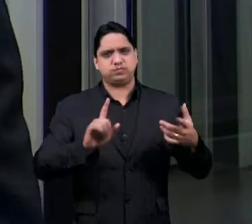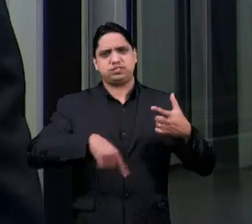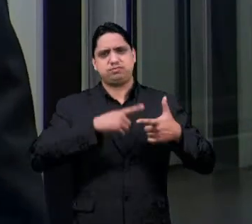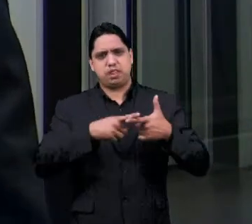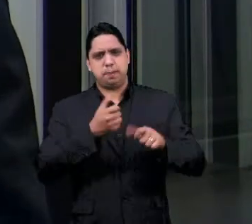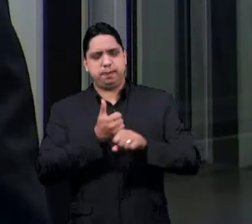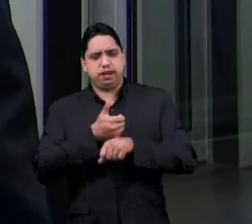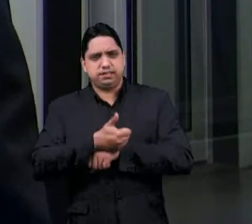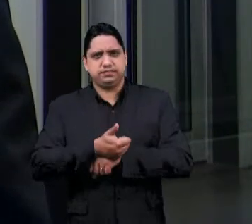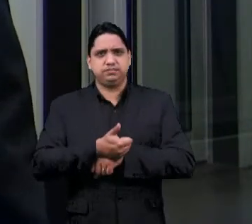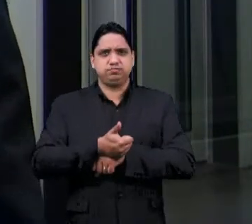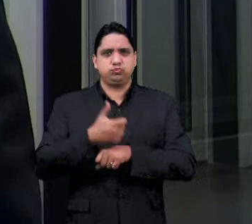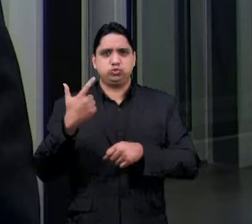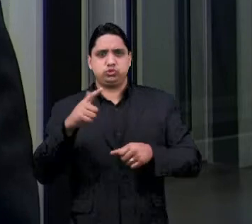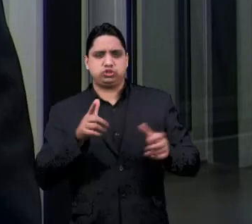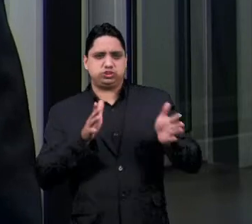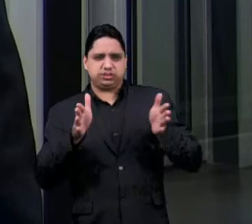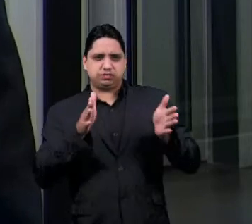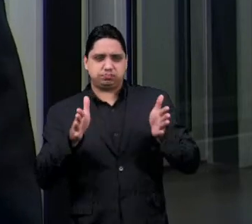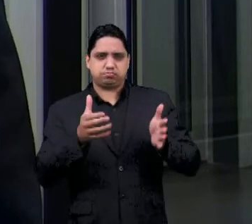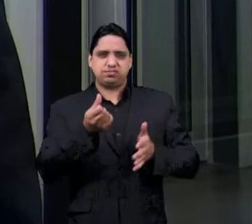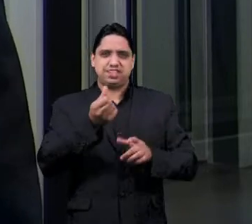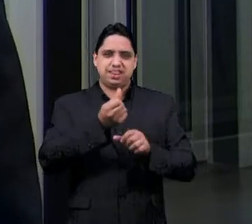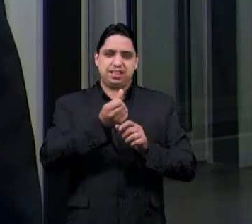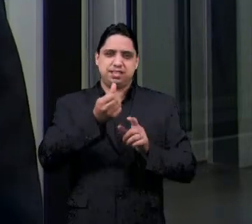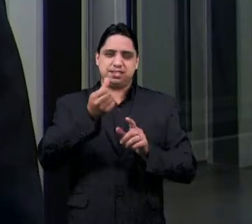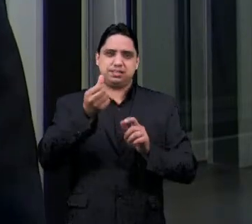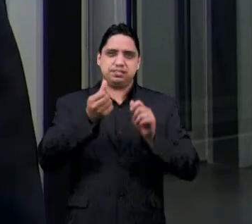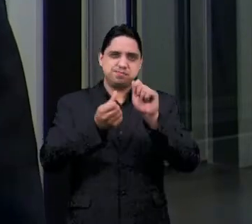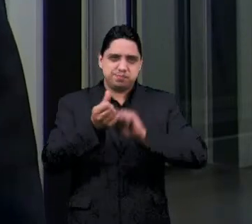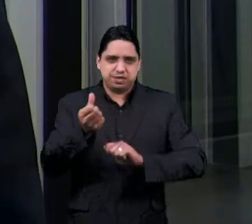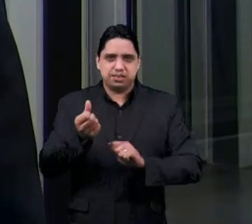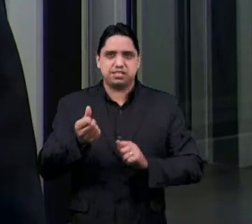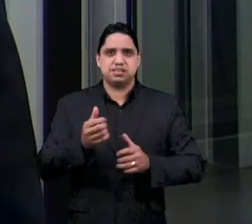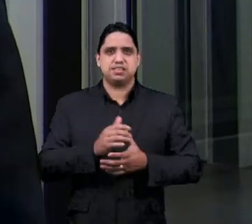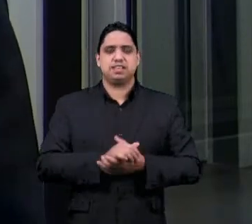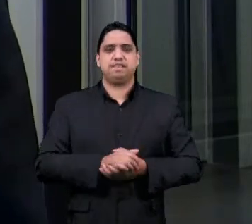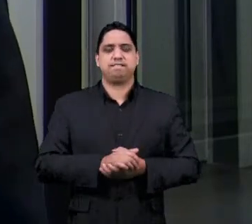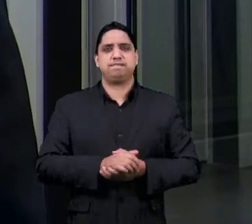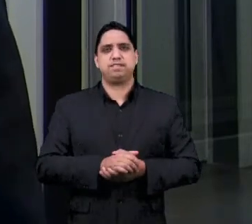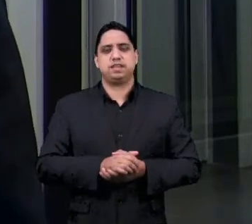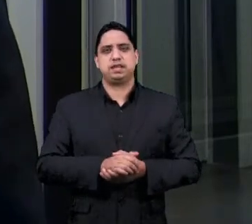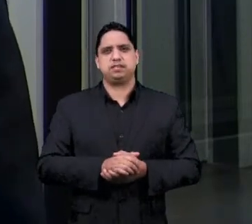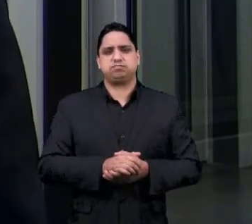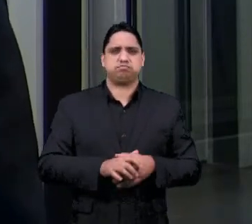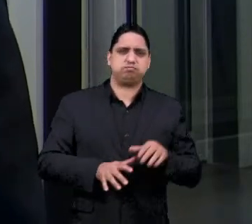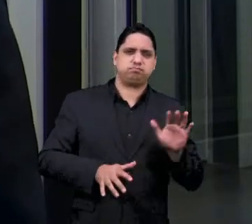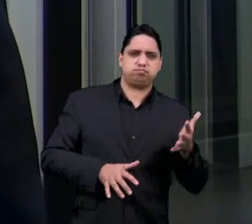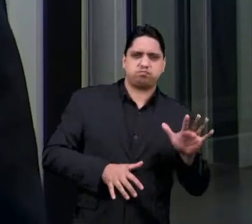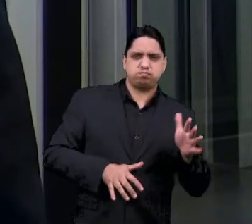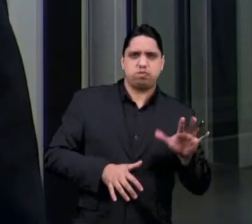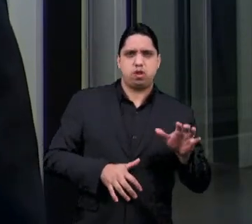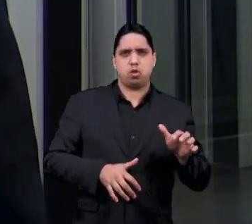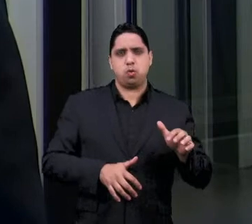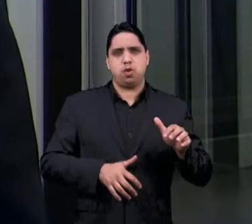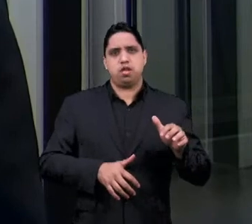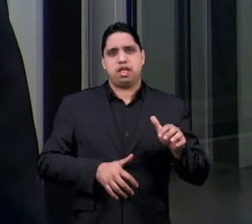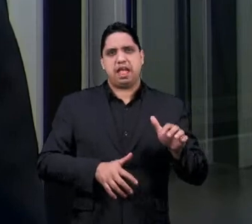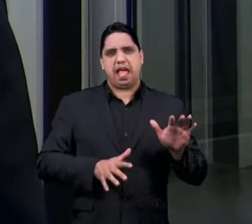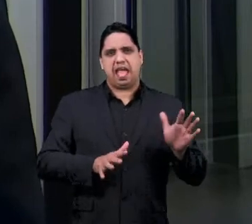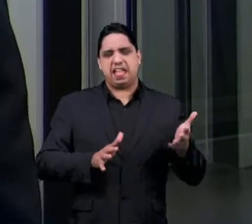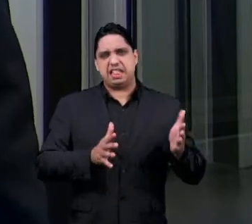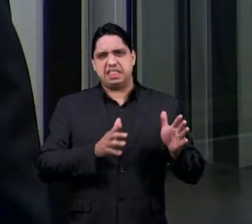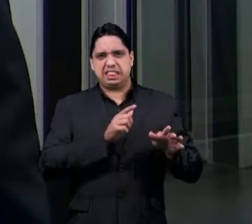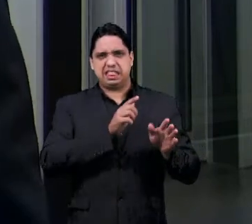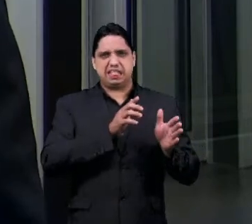período, não tinha aquele intervalo de 6 meses. E desse tempo até mais ou menos meados de